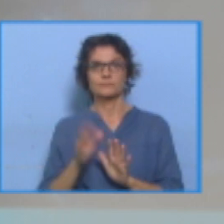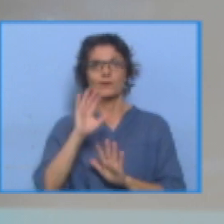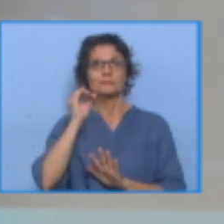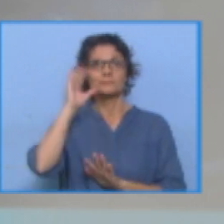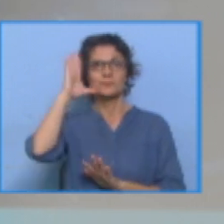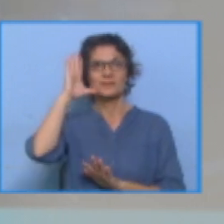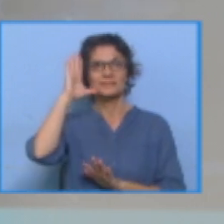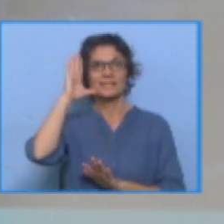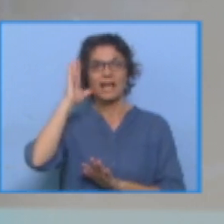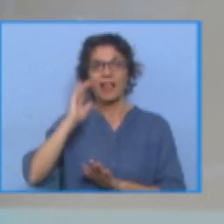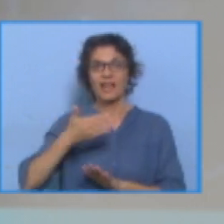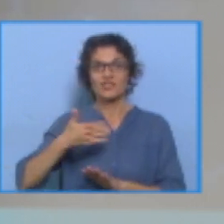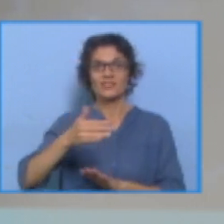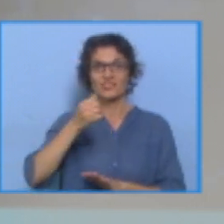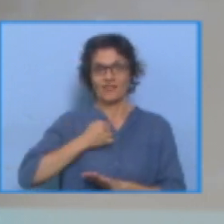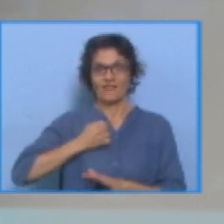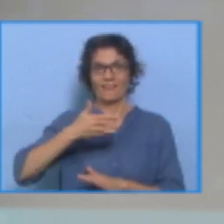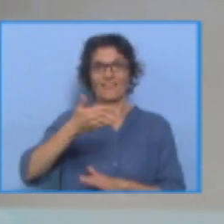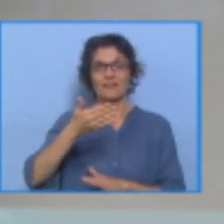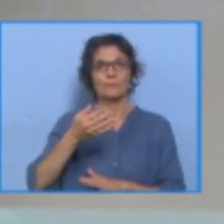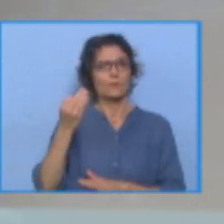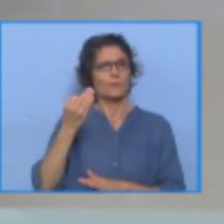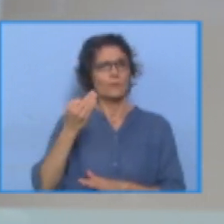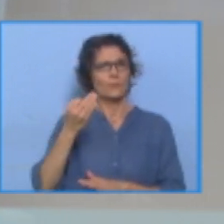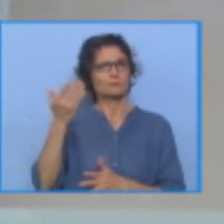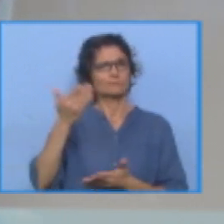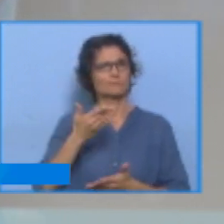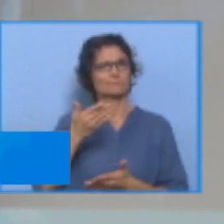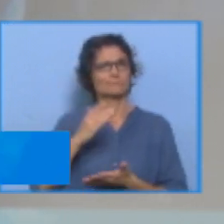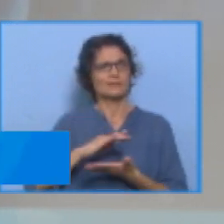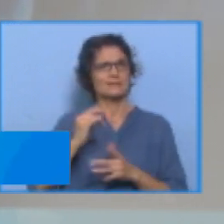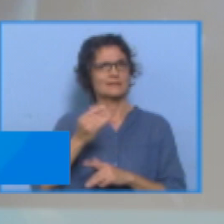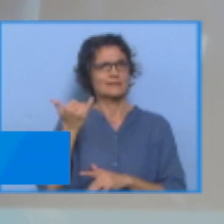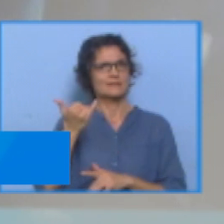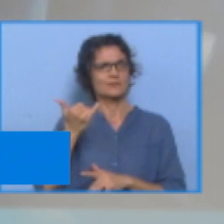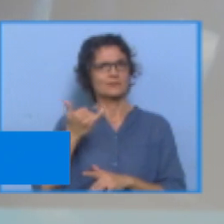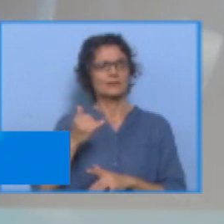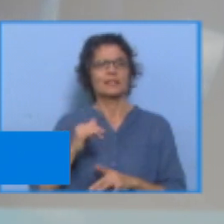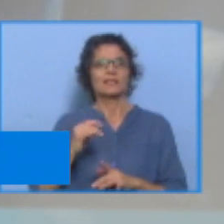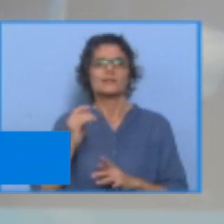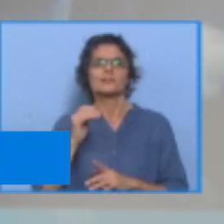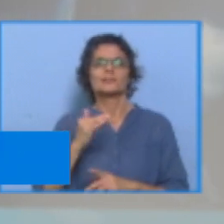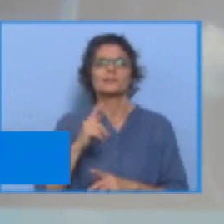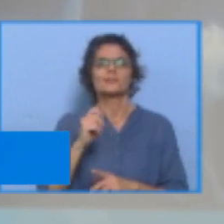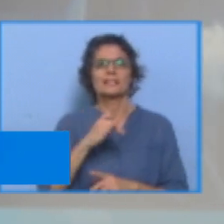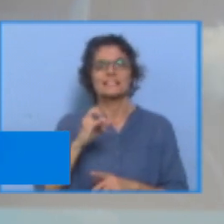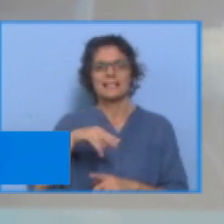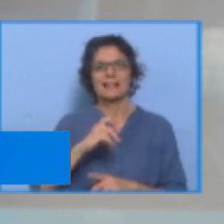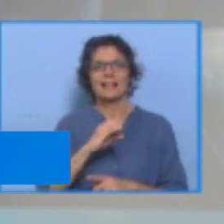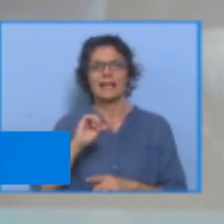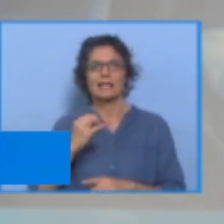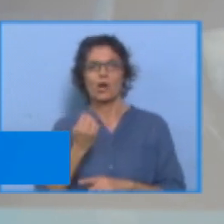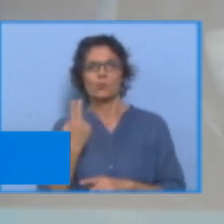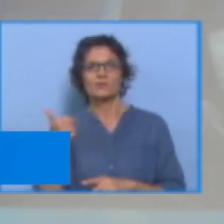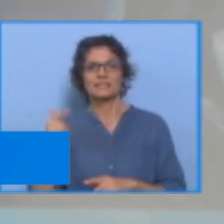Olá, muito boa tarde. É já no próximo sábado que o Porto recebe a segunda edição do Fates Night Out. A iniciativa é das equipas